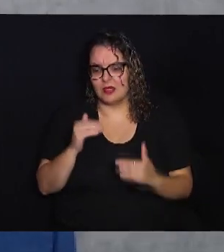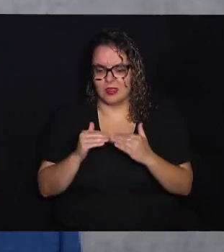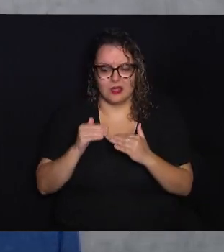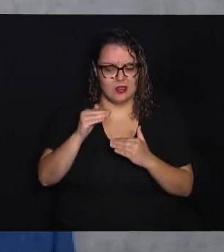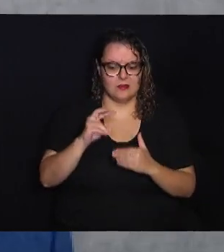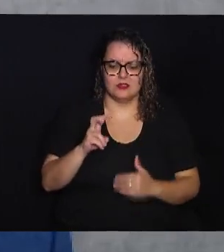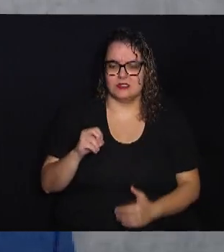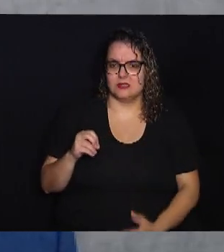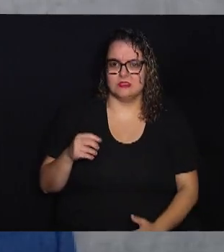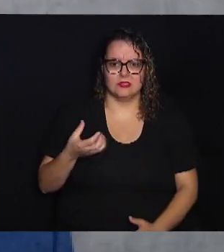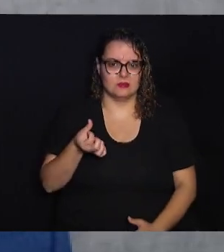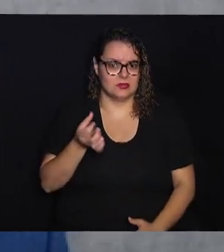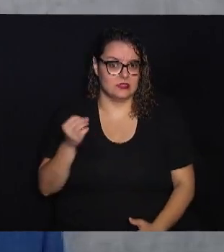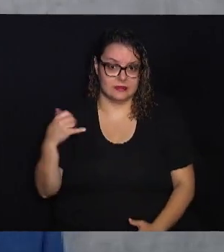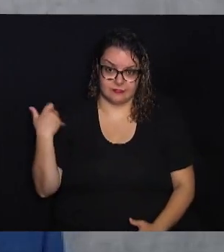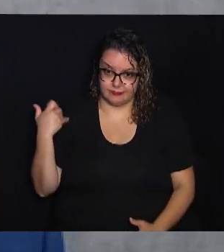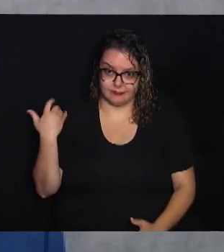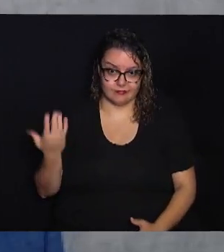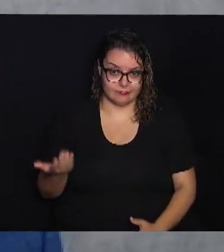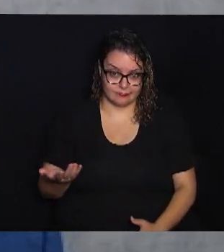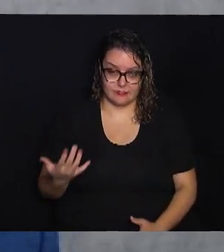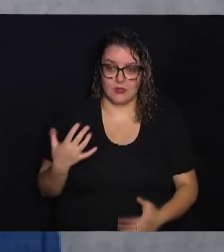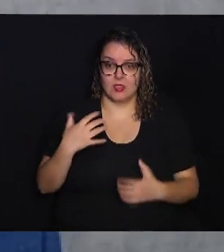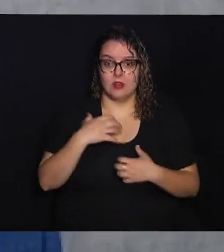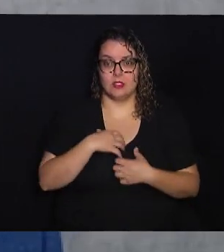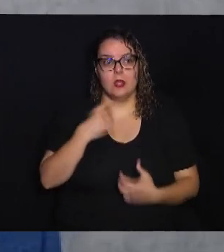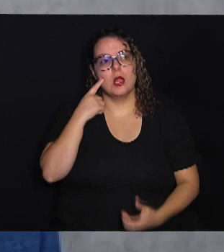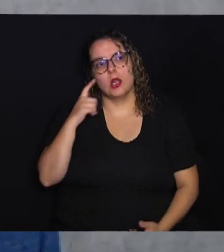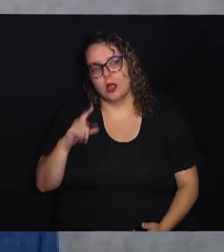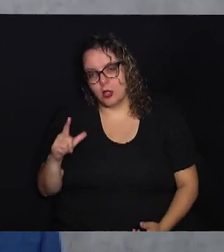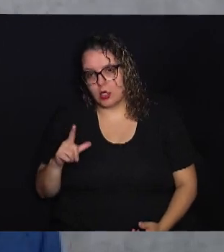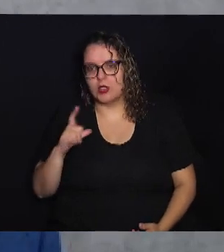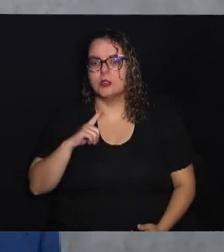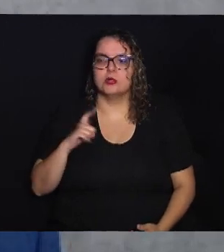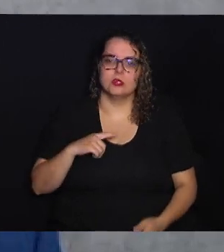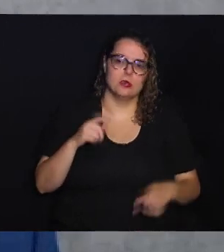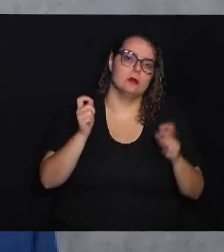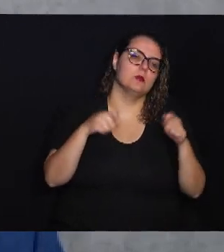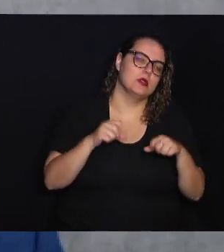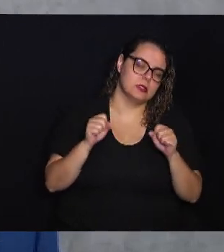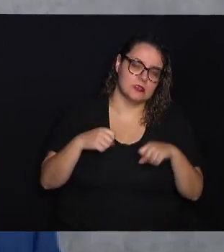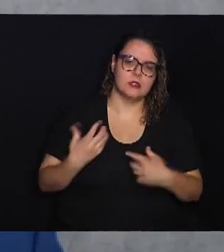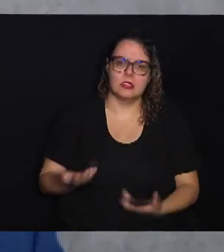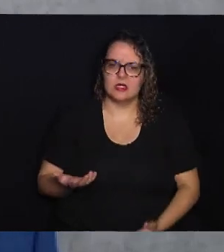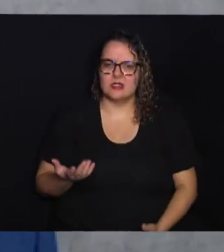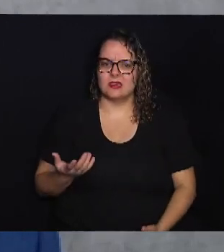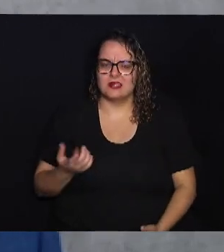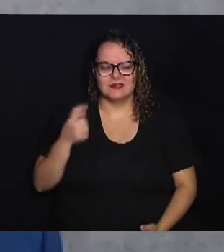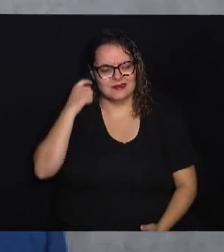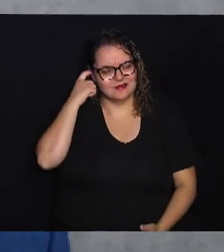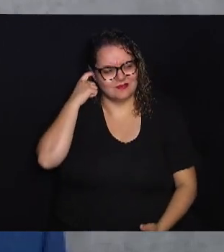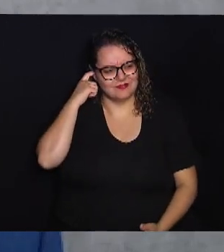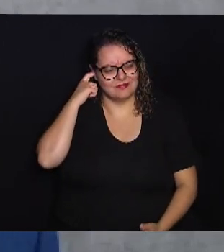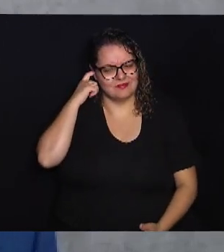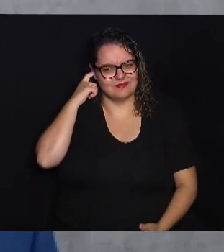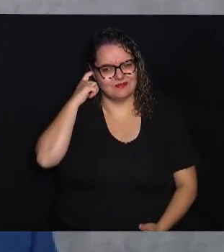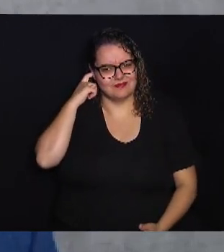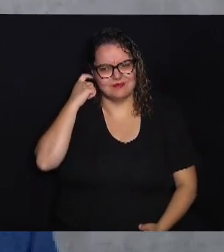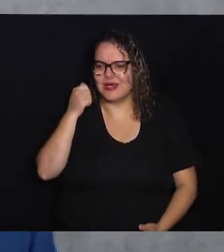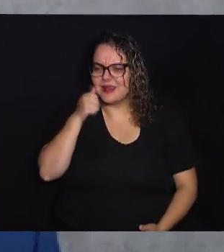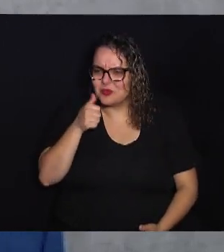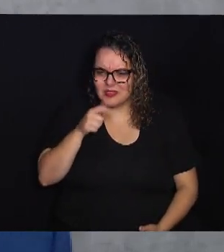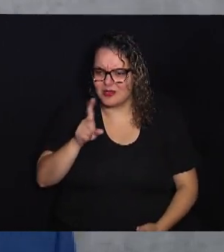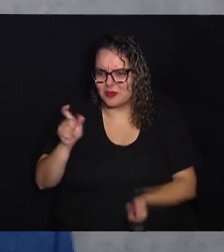brancos, e você vai ver lá acima dos 50, 60 anos. Então, uma forma, claro que assim, tem a questão de competência e tudo mais, mas será